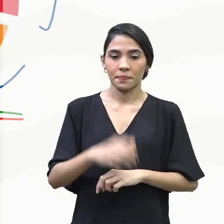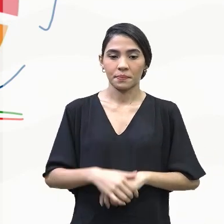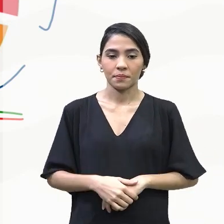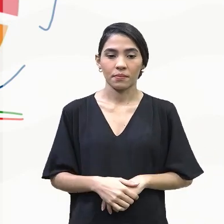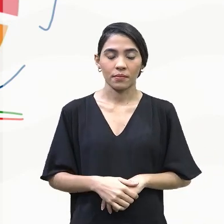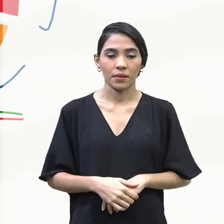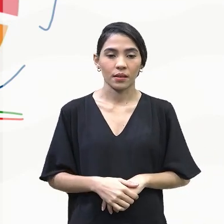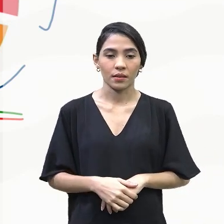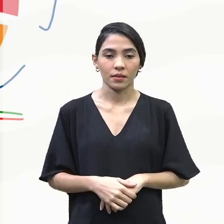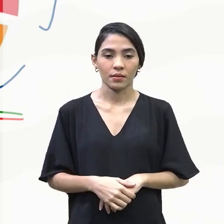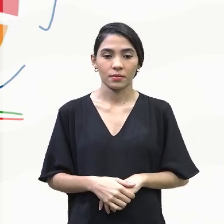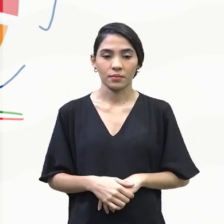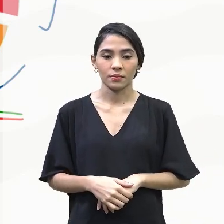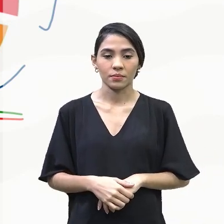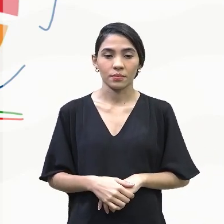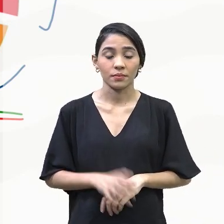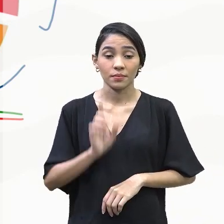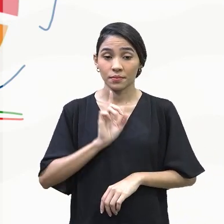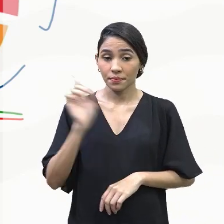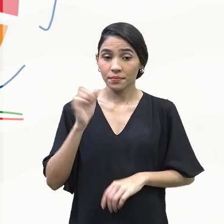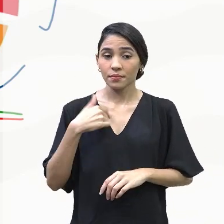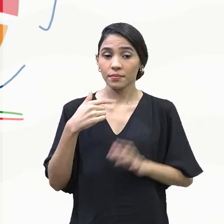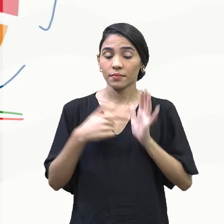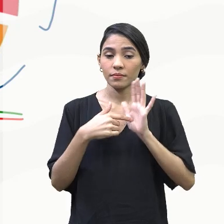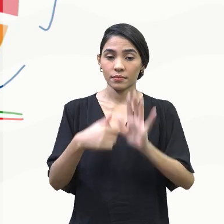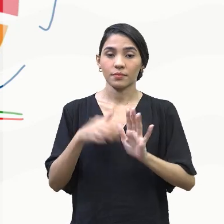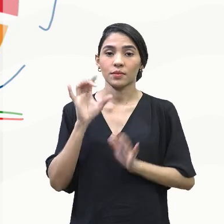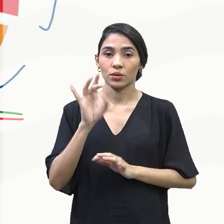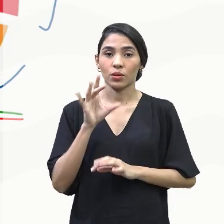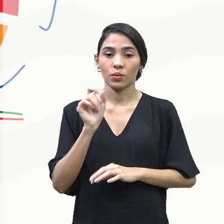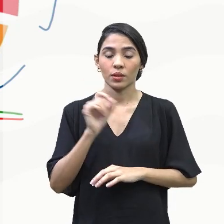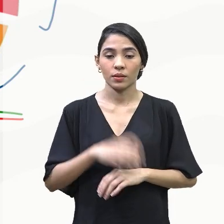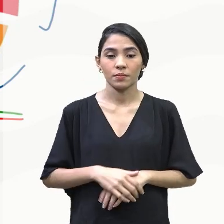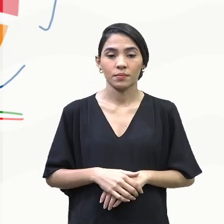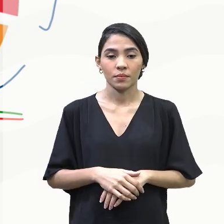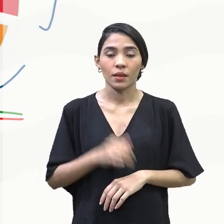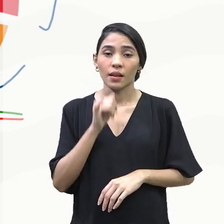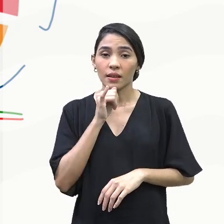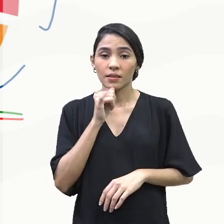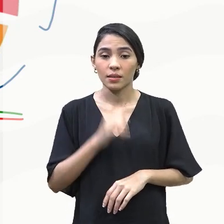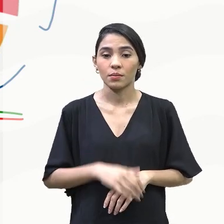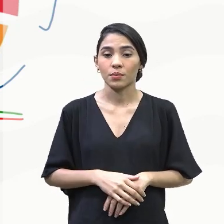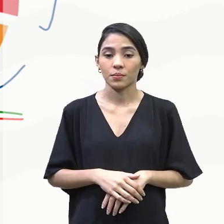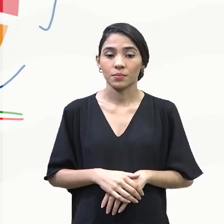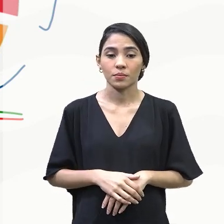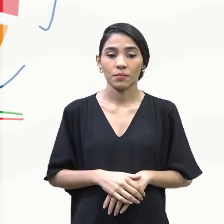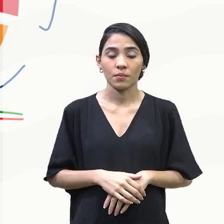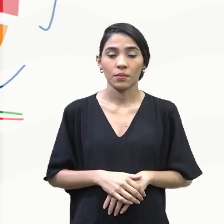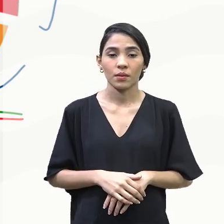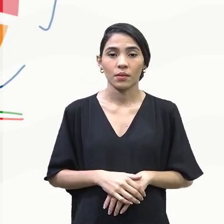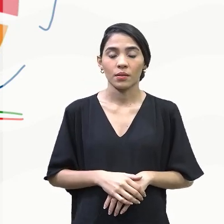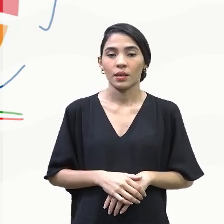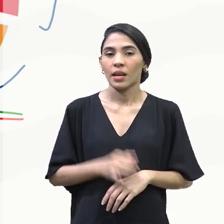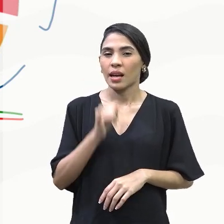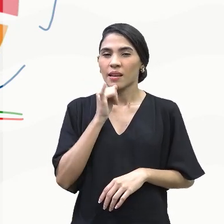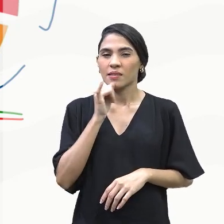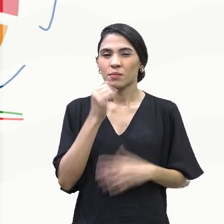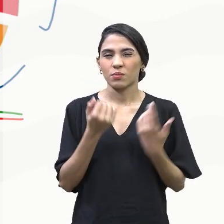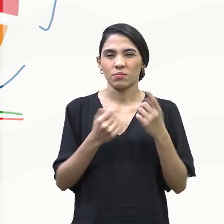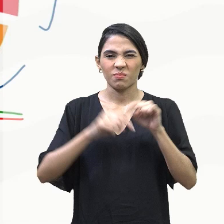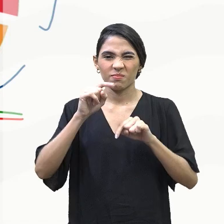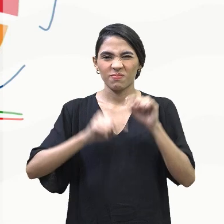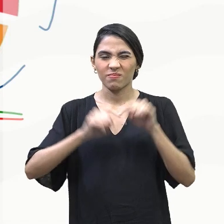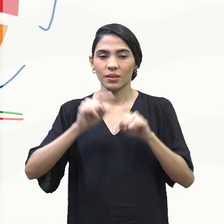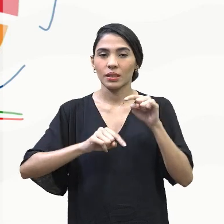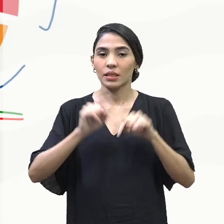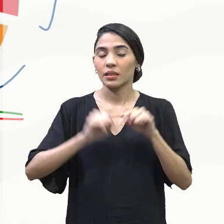linhas. Aqui eu apresentei só, digamos que eu estou apresentando um corpo, né, sem